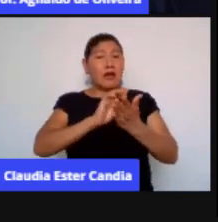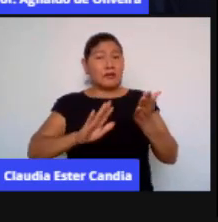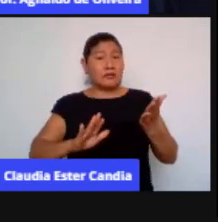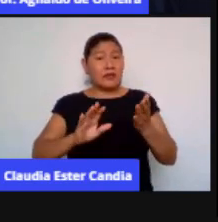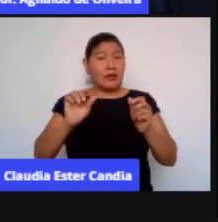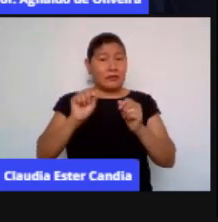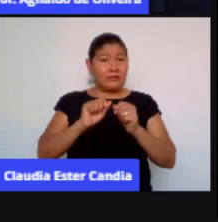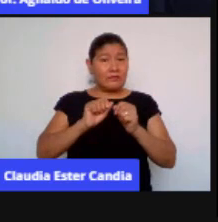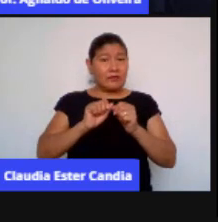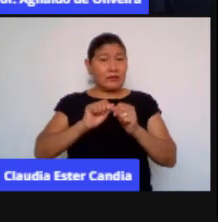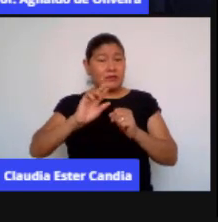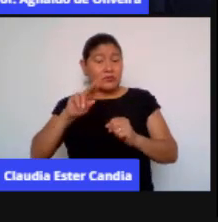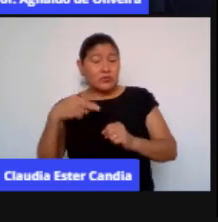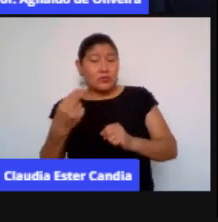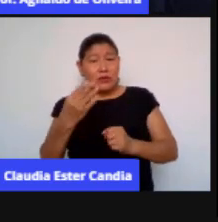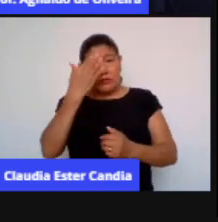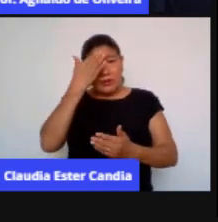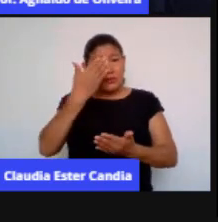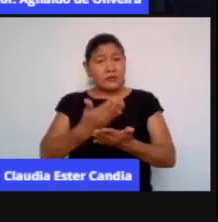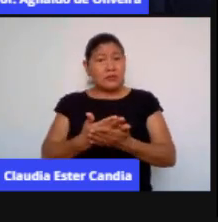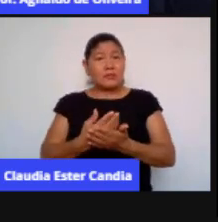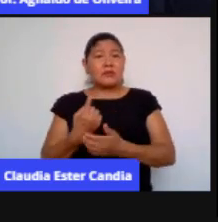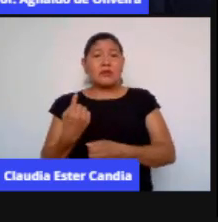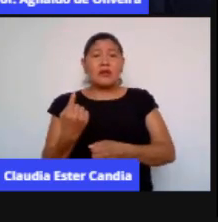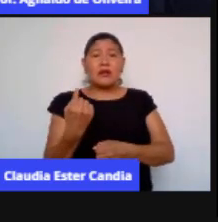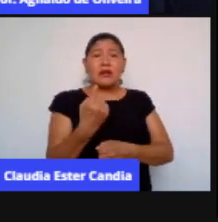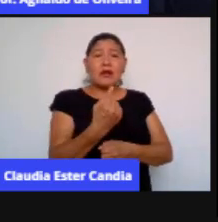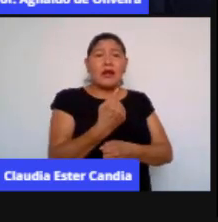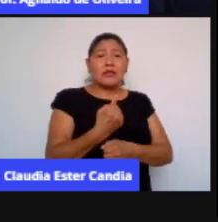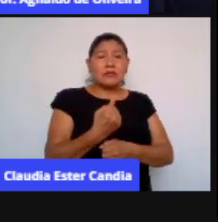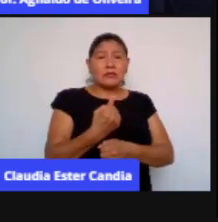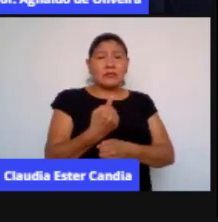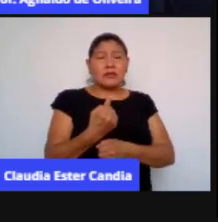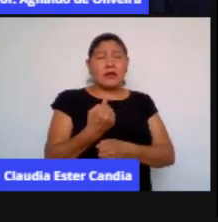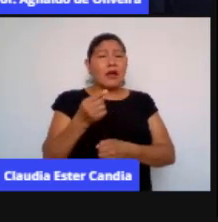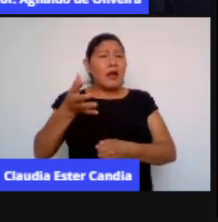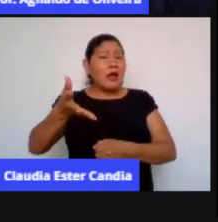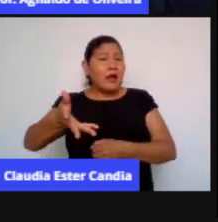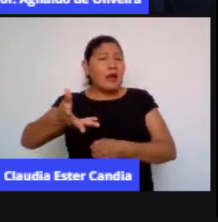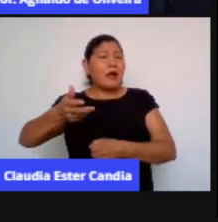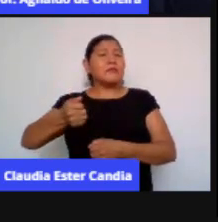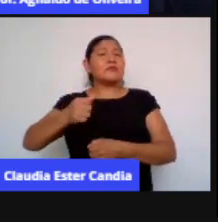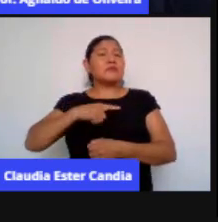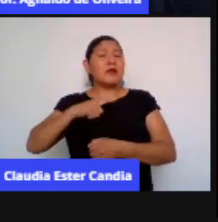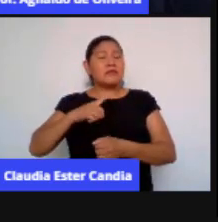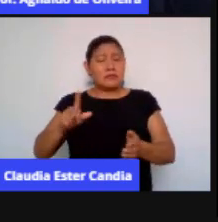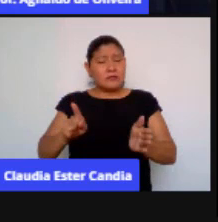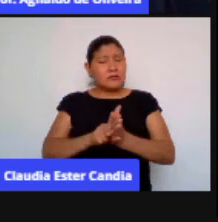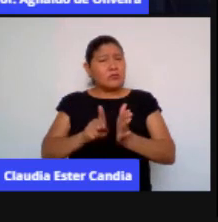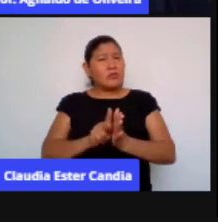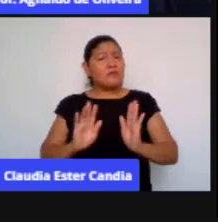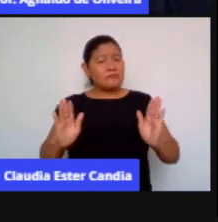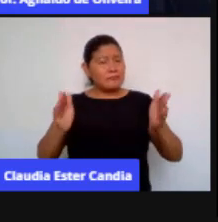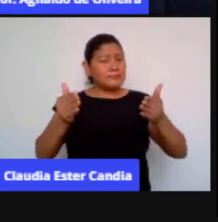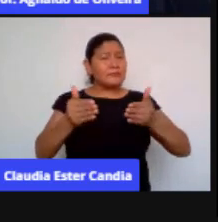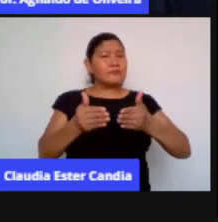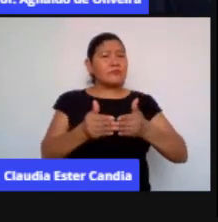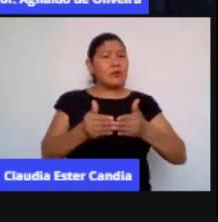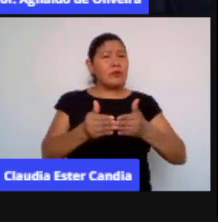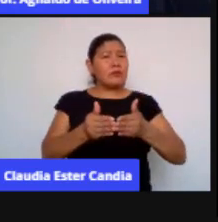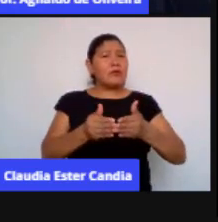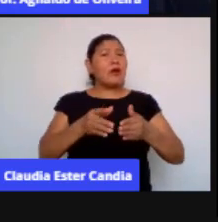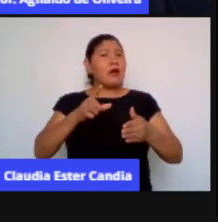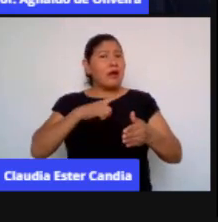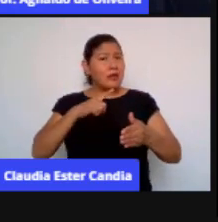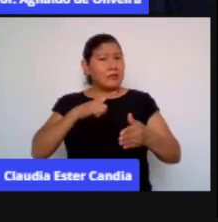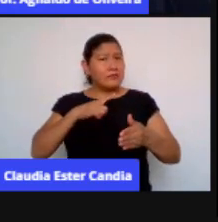gente acredita assim, cada habilidade ela tem vários conhecimentos específicos, né? Então, quanto mais conhecimento específico, quanto mais